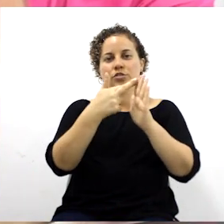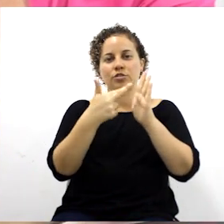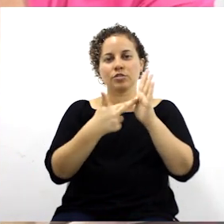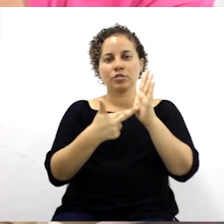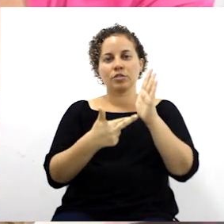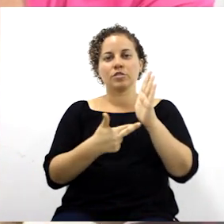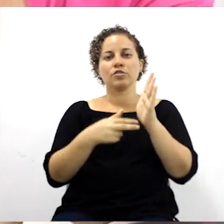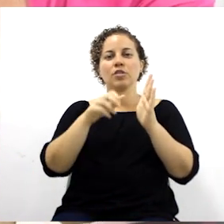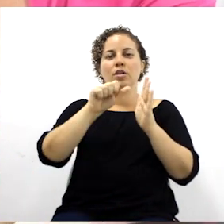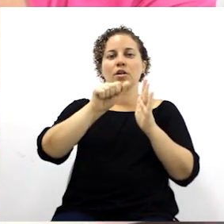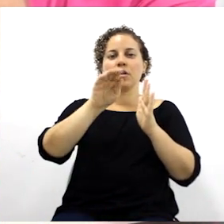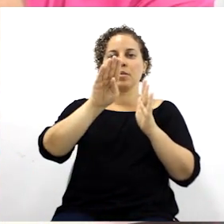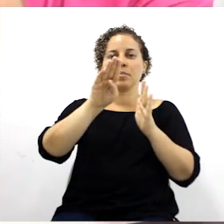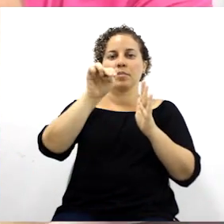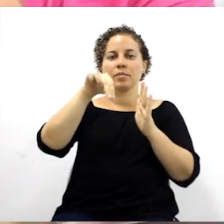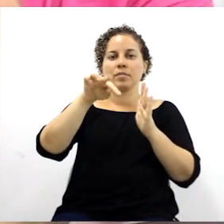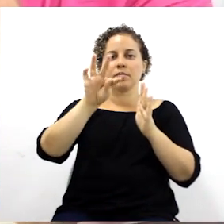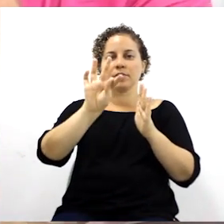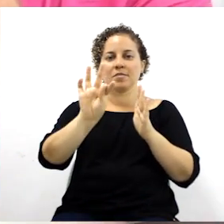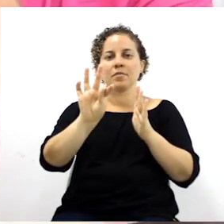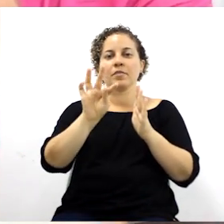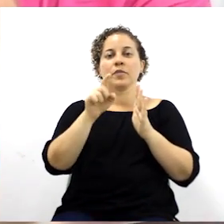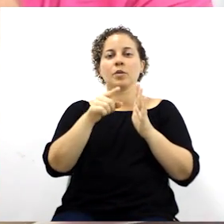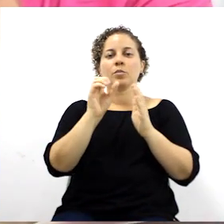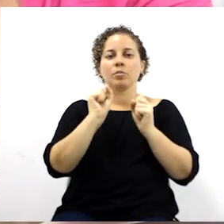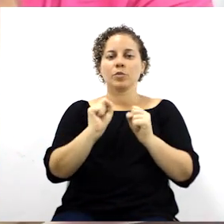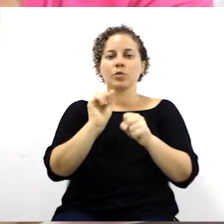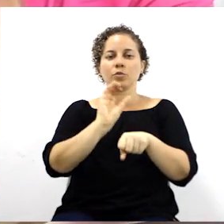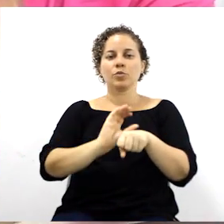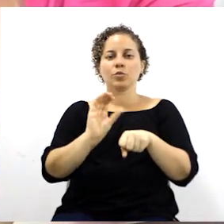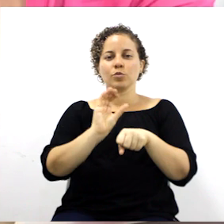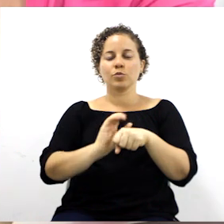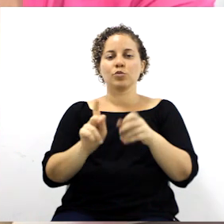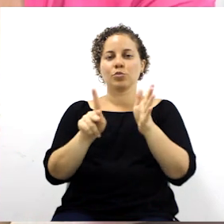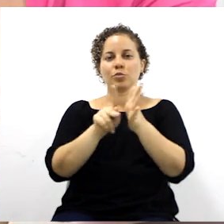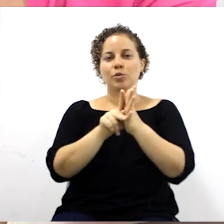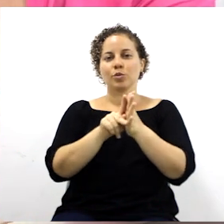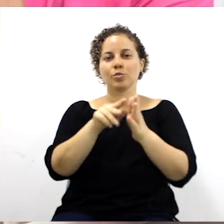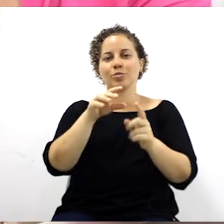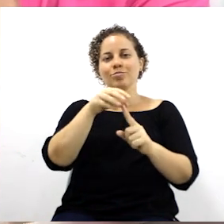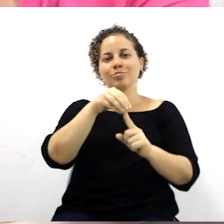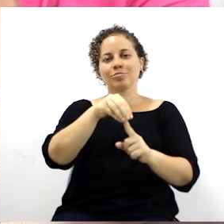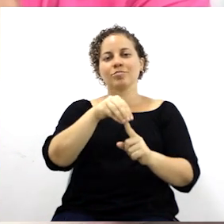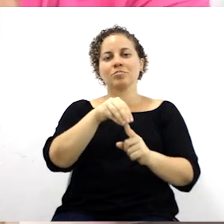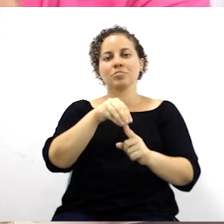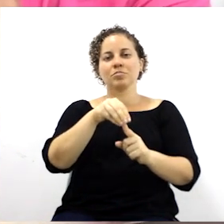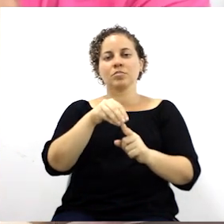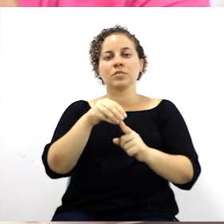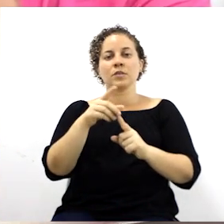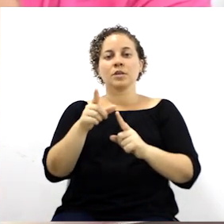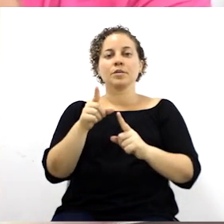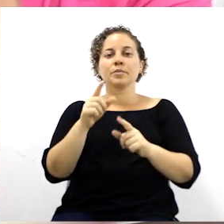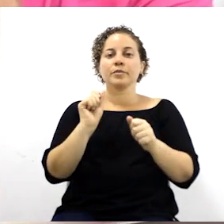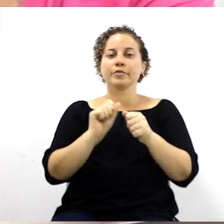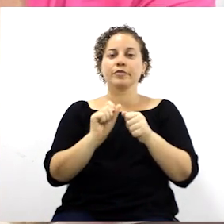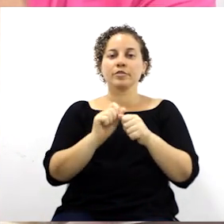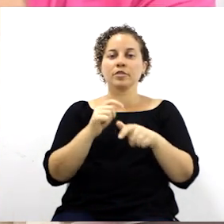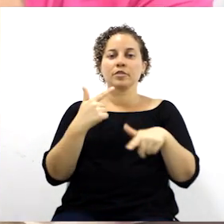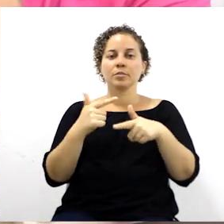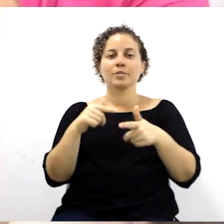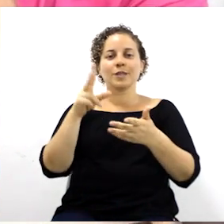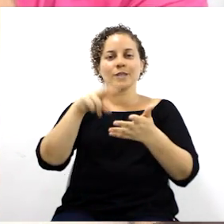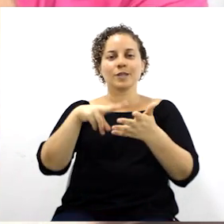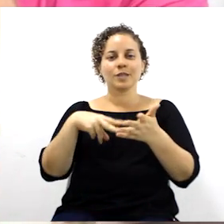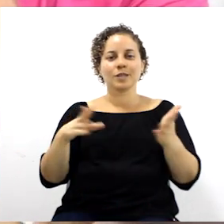mais informações, então pode ser feito um curso voltado só para isso, tá? Pode também trabalhar com a questão dos incentivos à